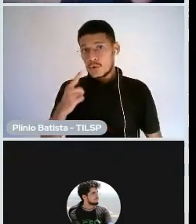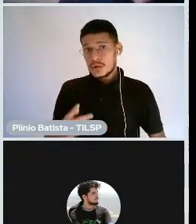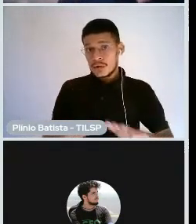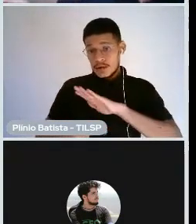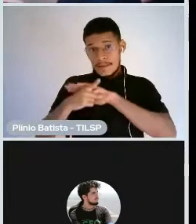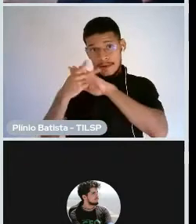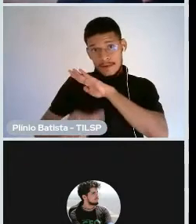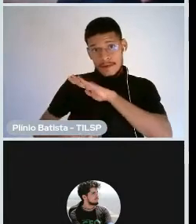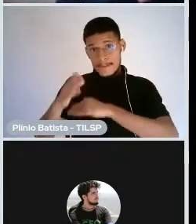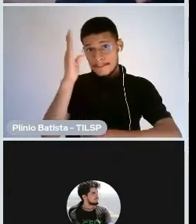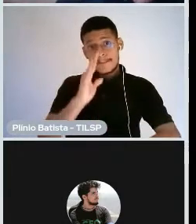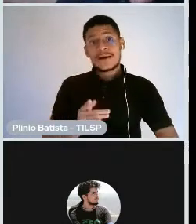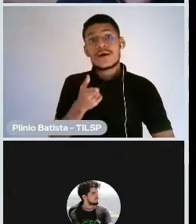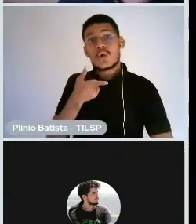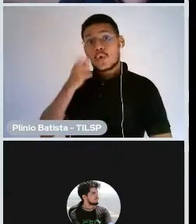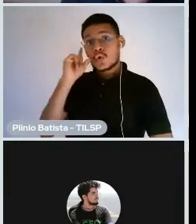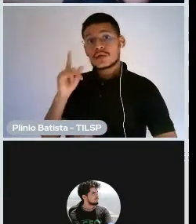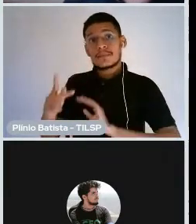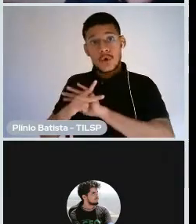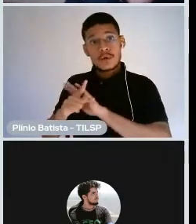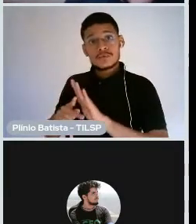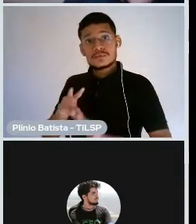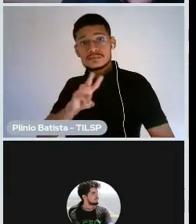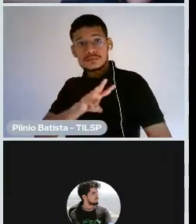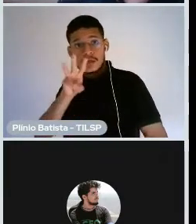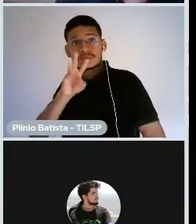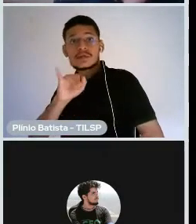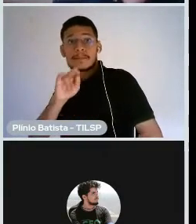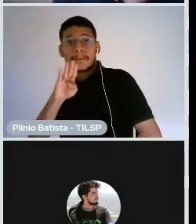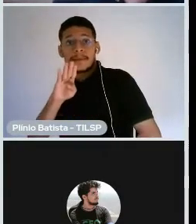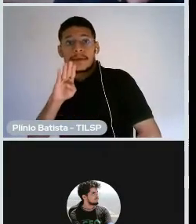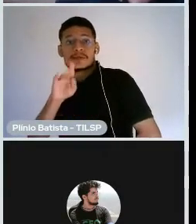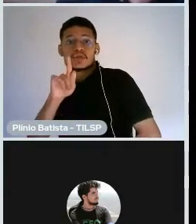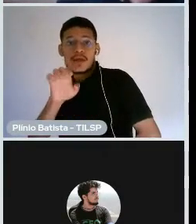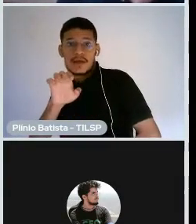né? No site do IBGE, estava aí